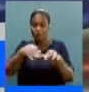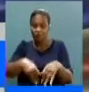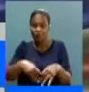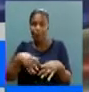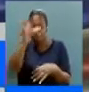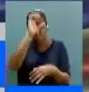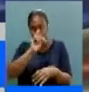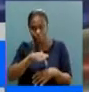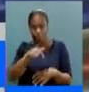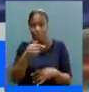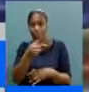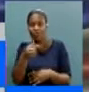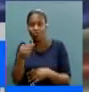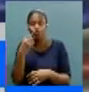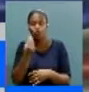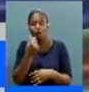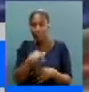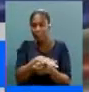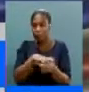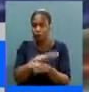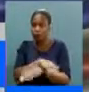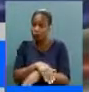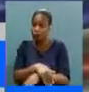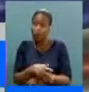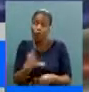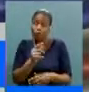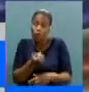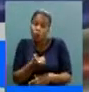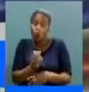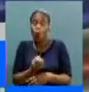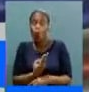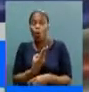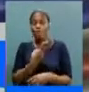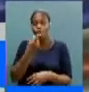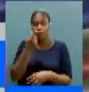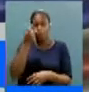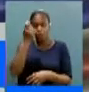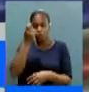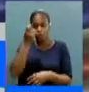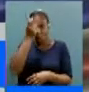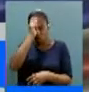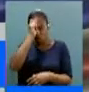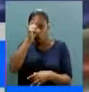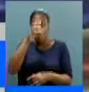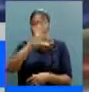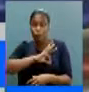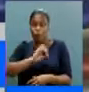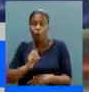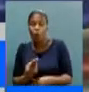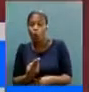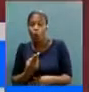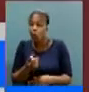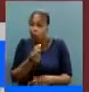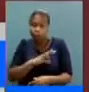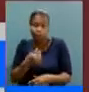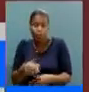ter menos jovens nessa situação de desemprego ou a fazer estágios profissionais outros que não têm rendimentos